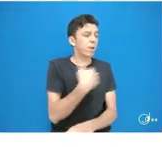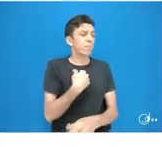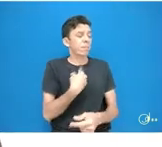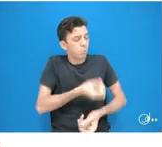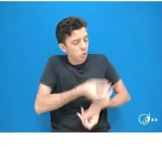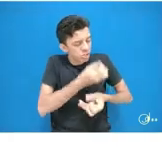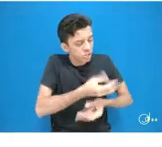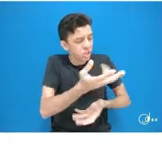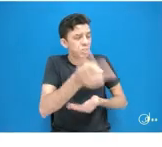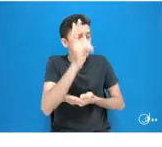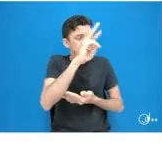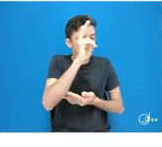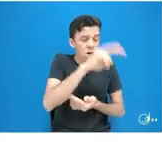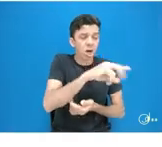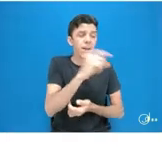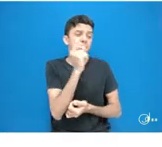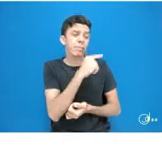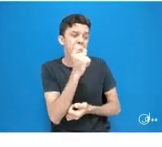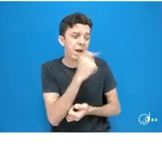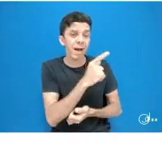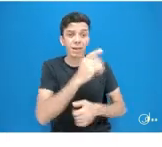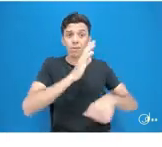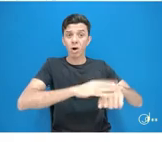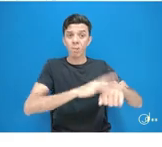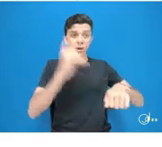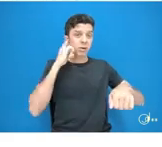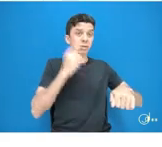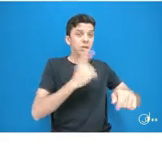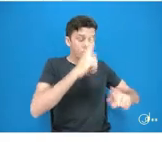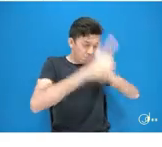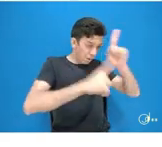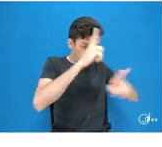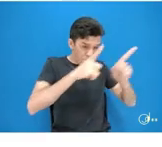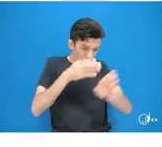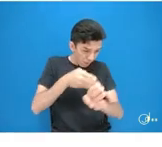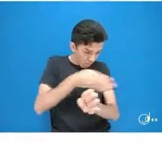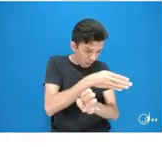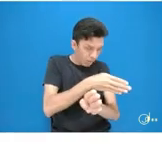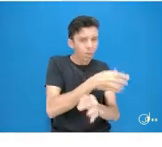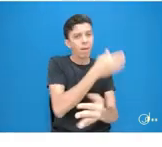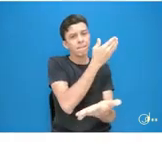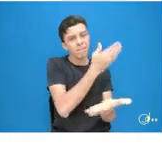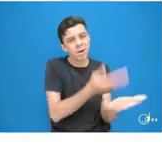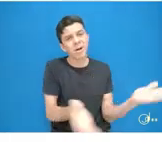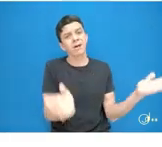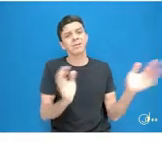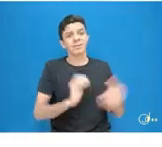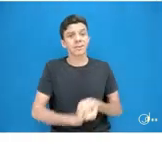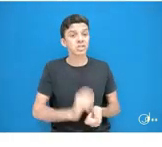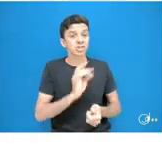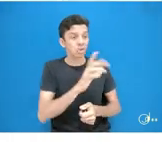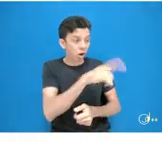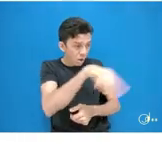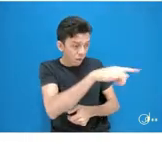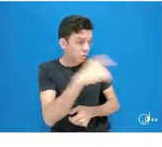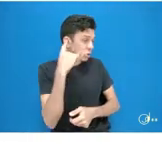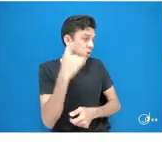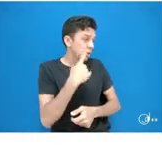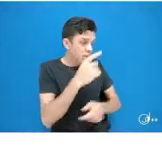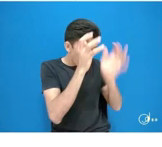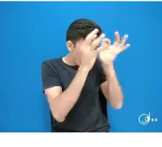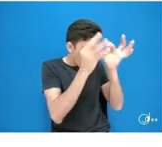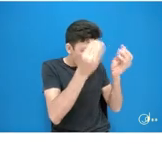poesias, histórias, piadas de autores surdos criadas antes de 1880 foram perdidas, ficaram apenas